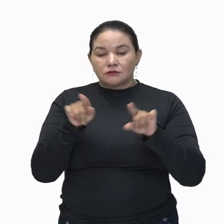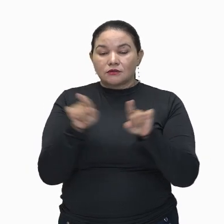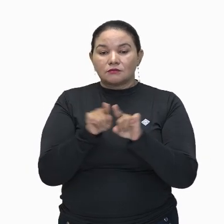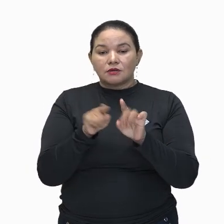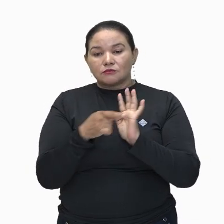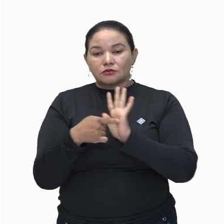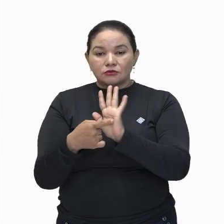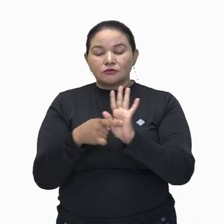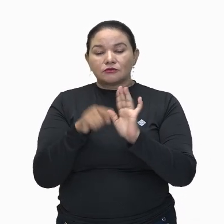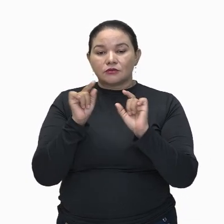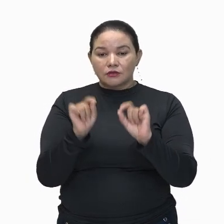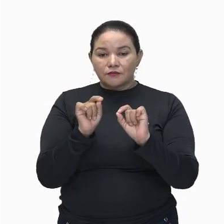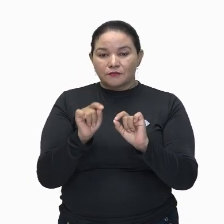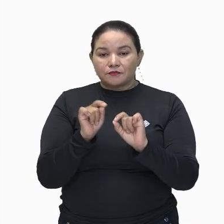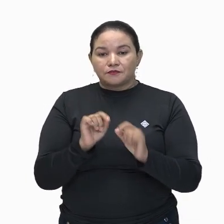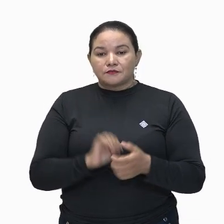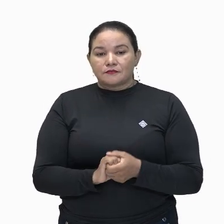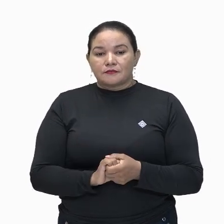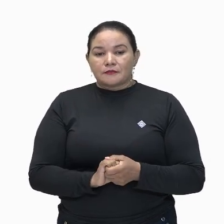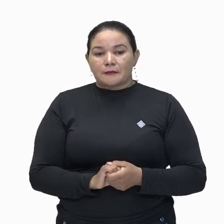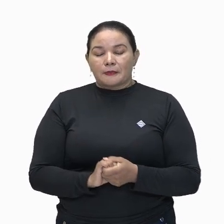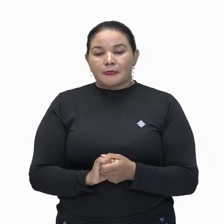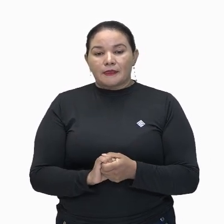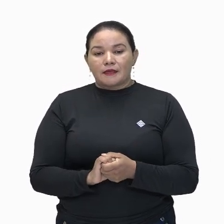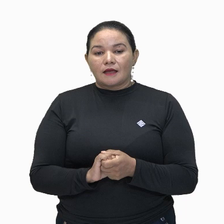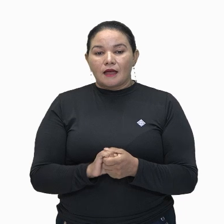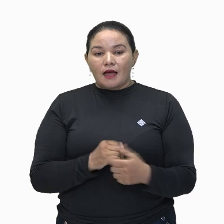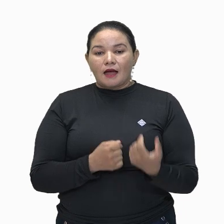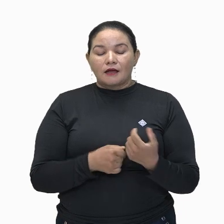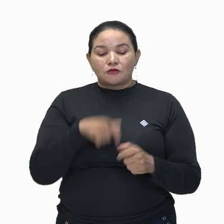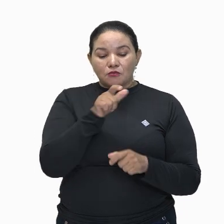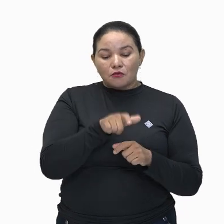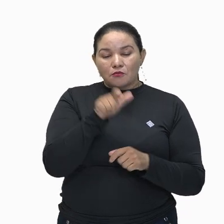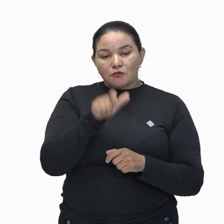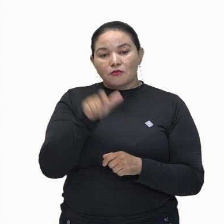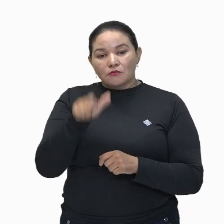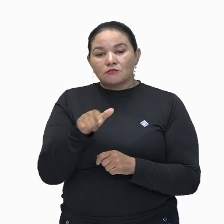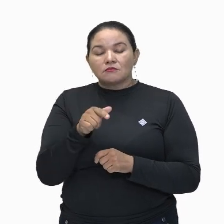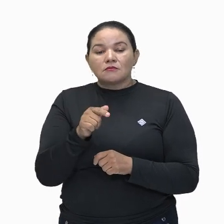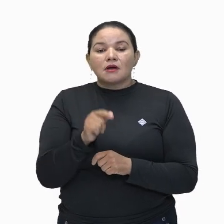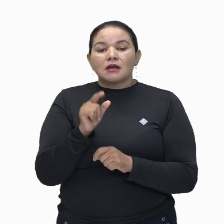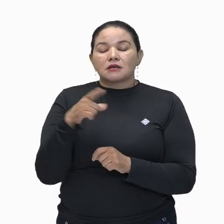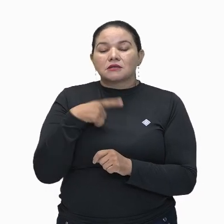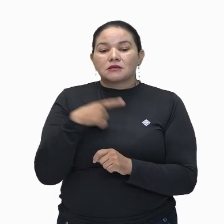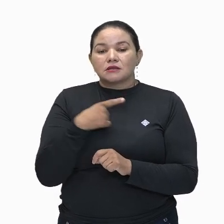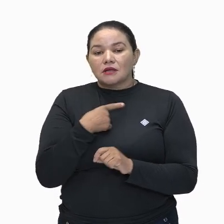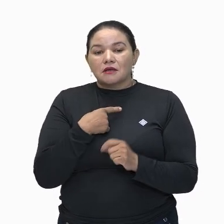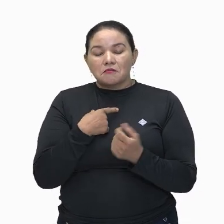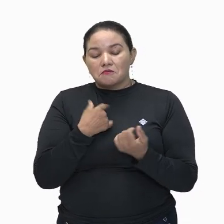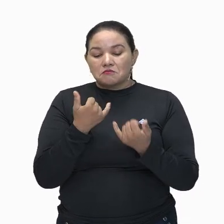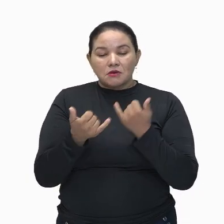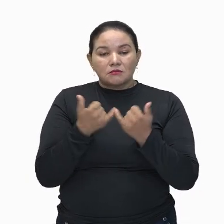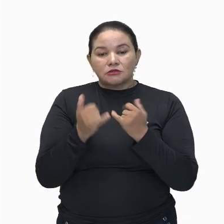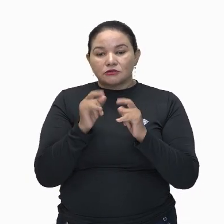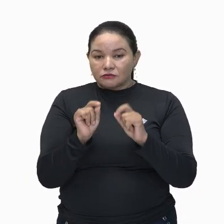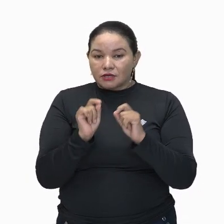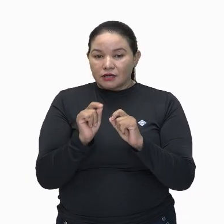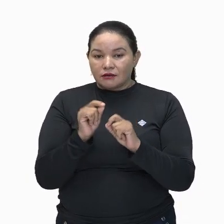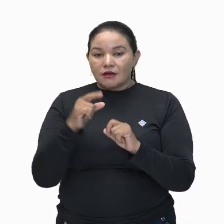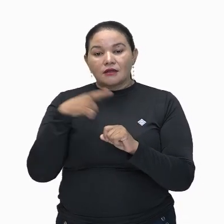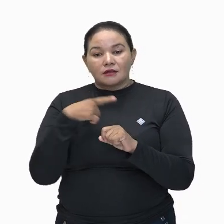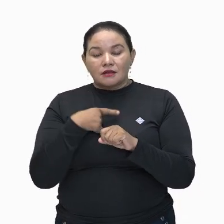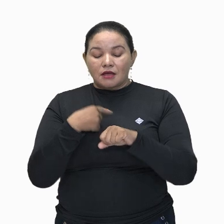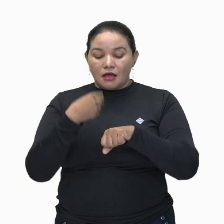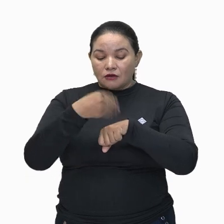Dan Garrett, Besouro Azul, Jack Chan e Tio Patinhas têm em comum? Todos eles têm a arqueologia